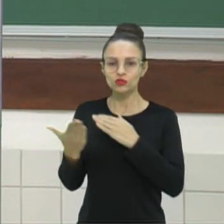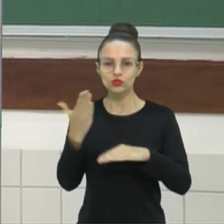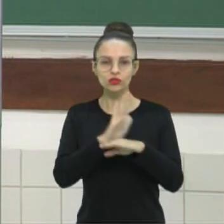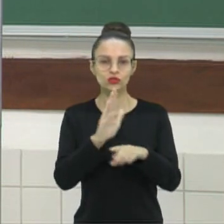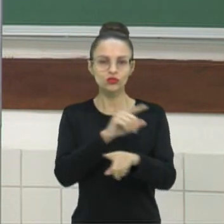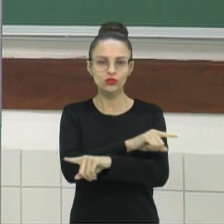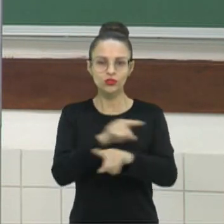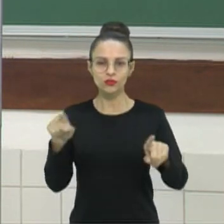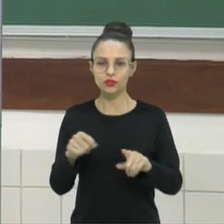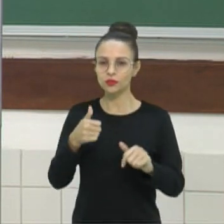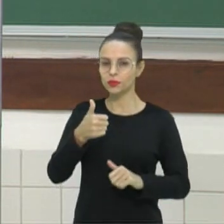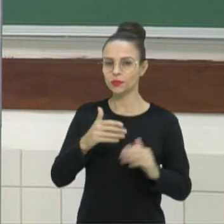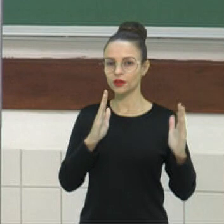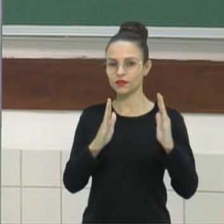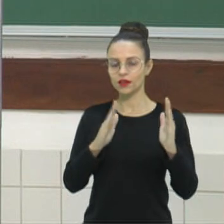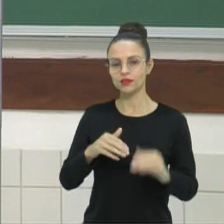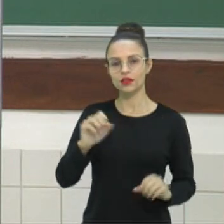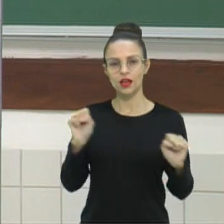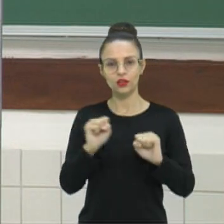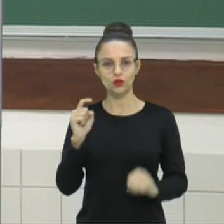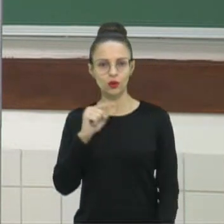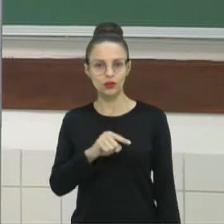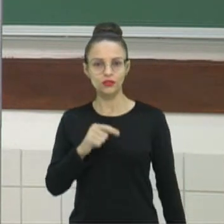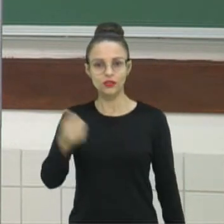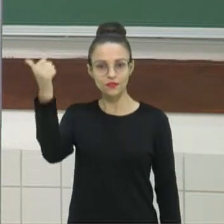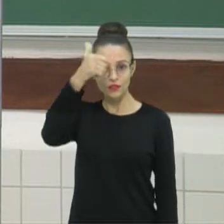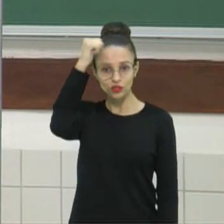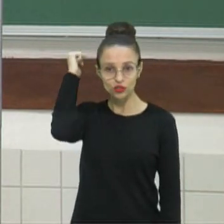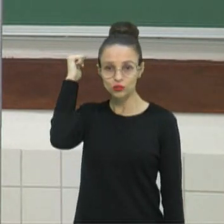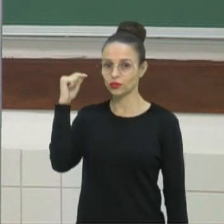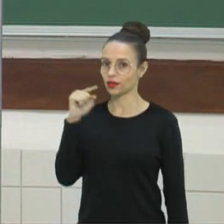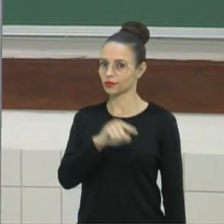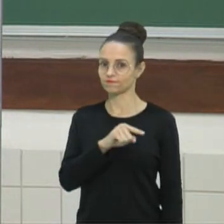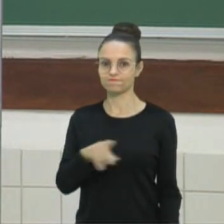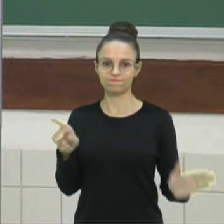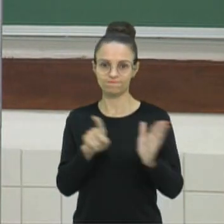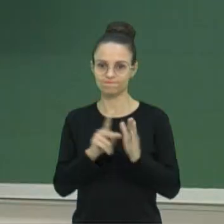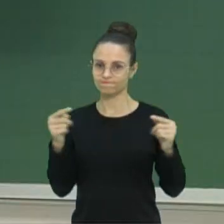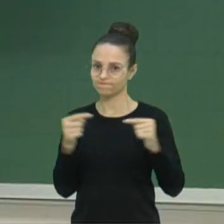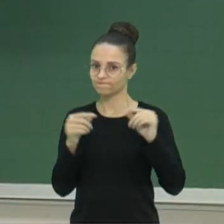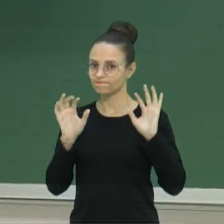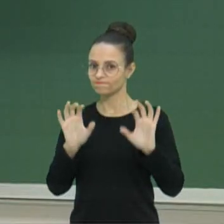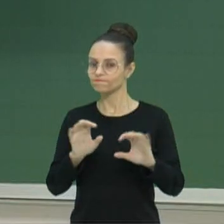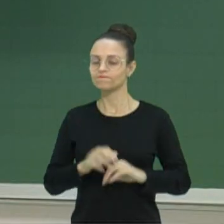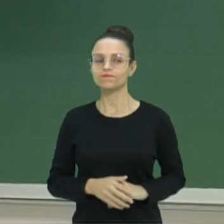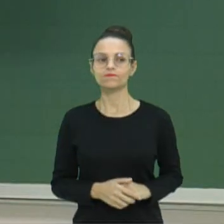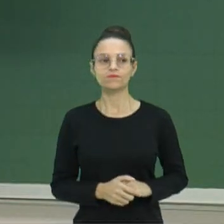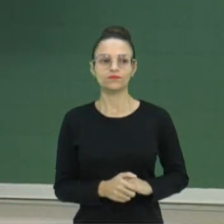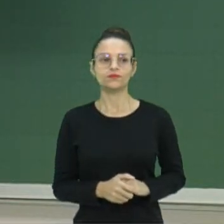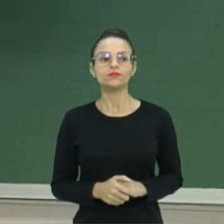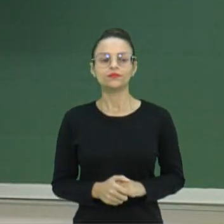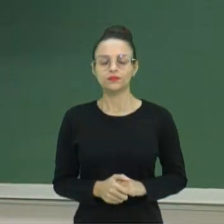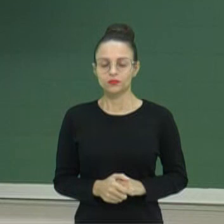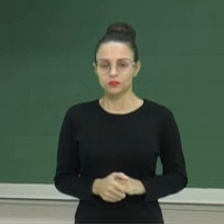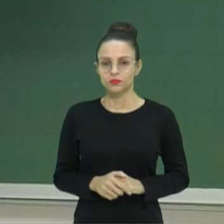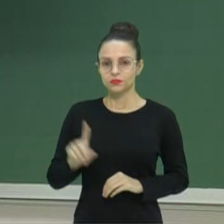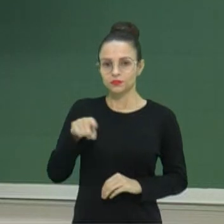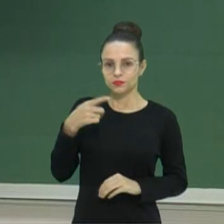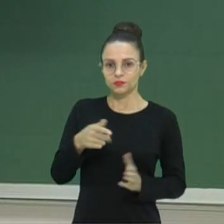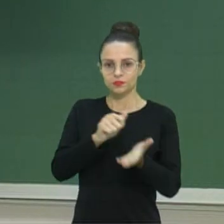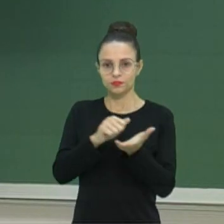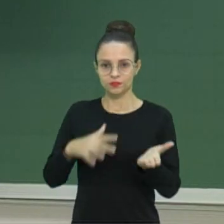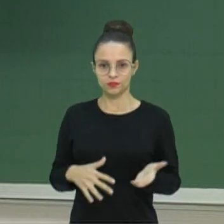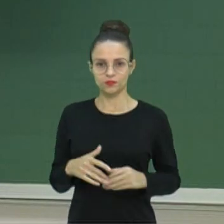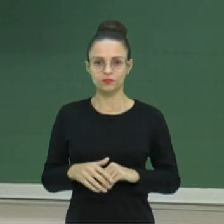galerinha de primeira fase aí adora um exercício desse, né? Vestibular adora um exercício desse aí. Gente, então, próximo exercício aí para a